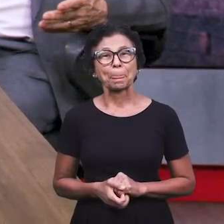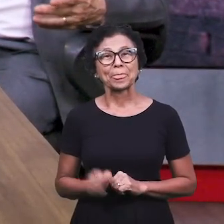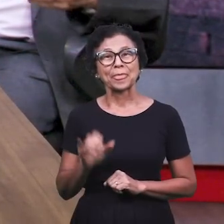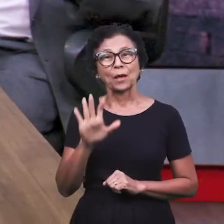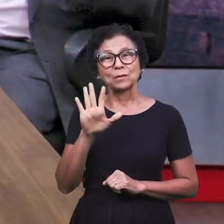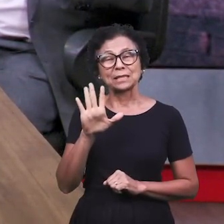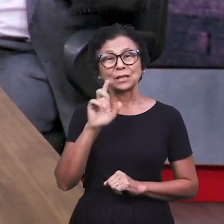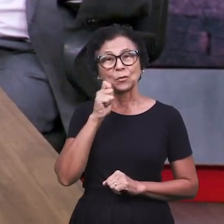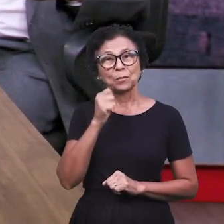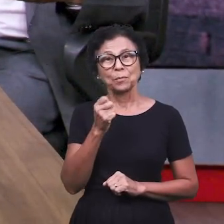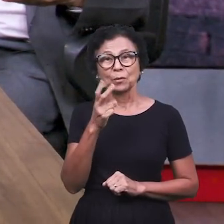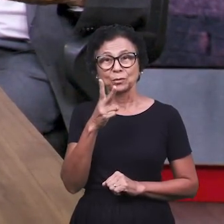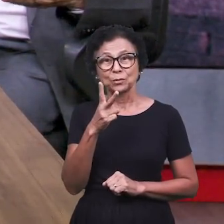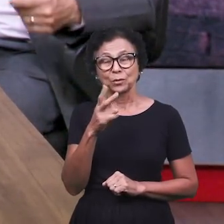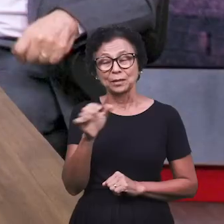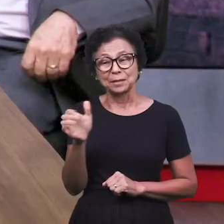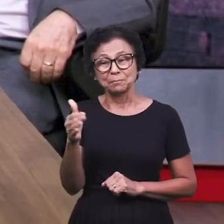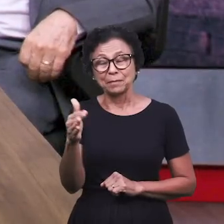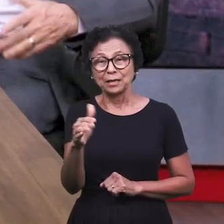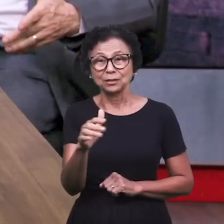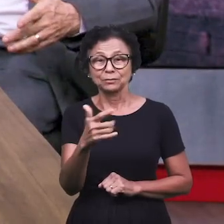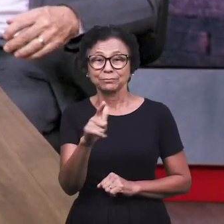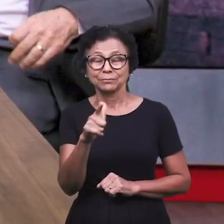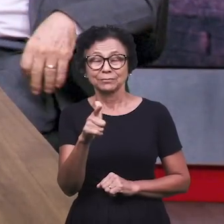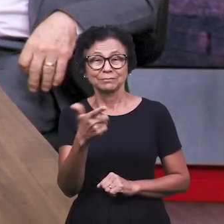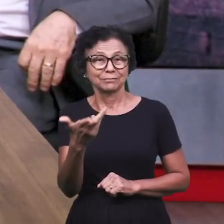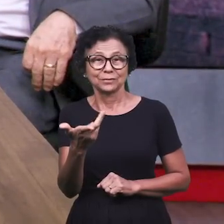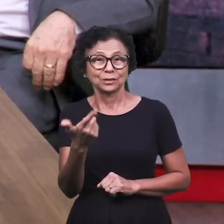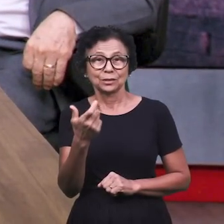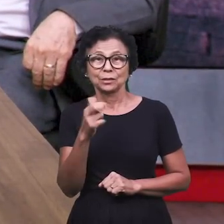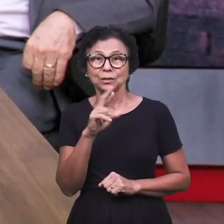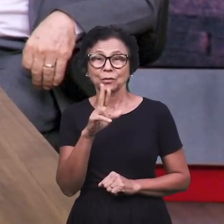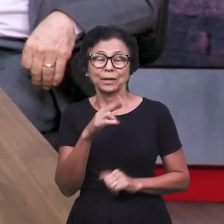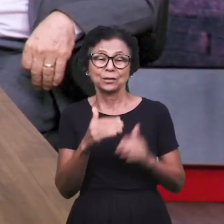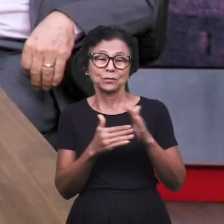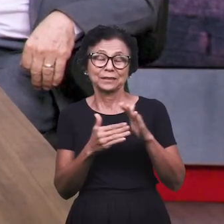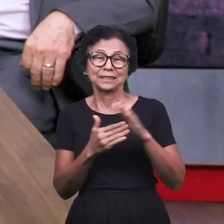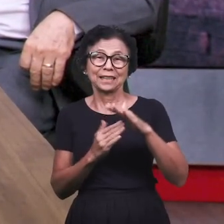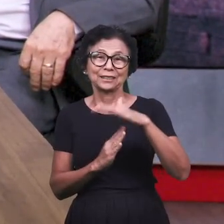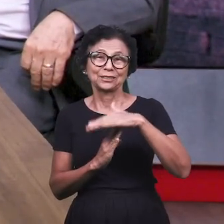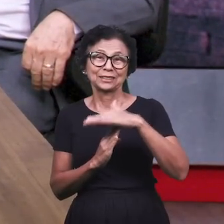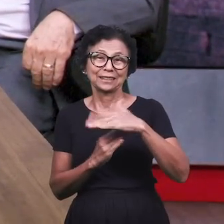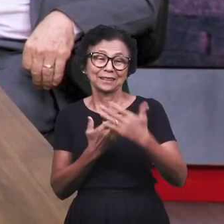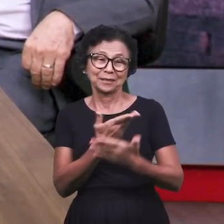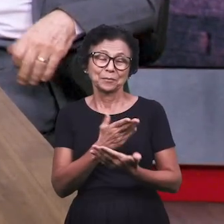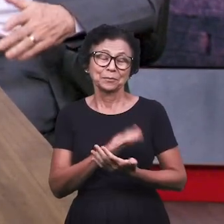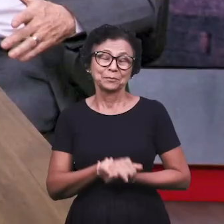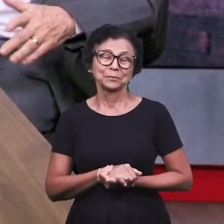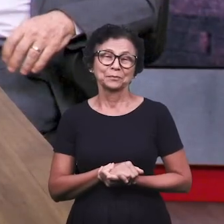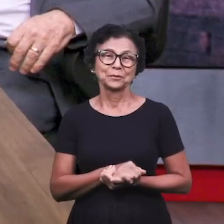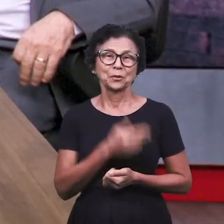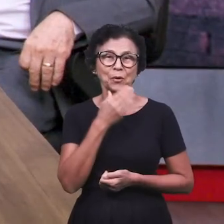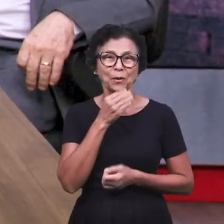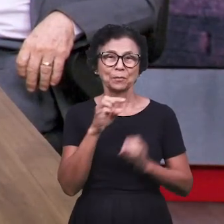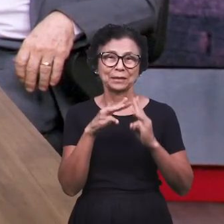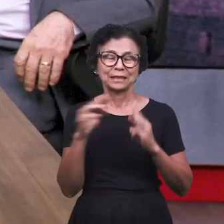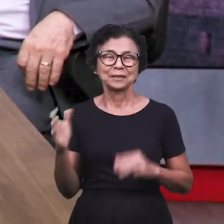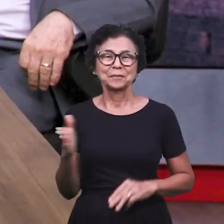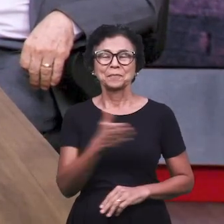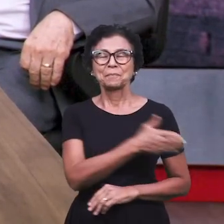né? Apresentou o rapaz que tinha... o rapaz, né? o rapaz que tinha 5 pães. E ali o Senhor fez a multiplicação. Fez a